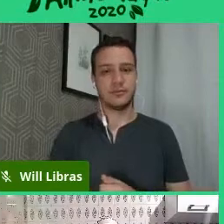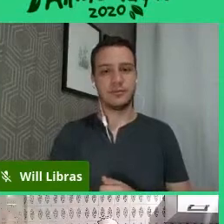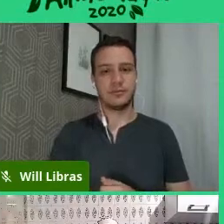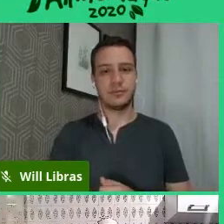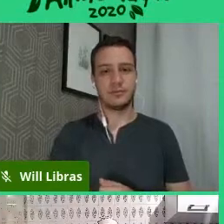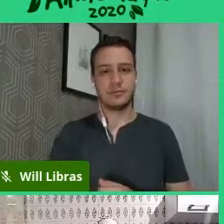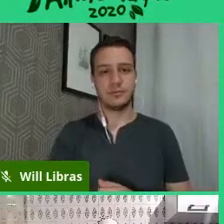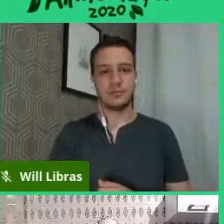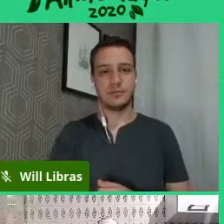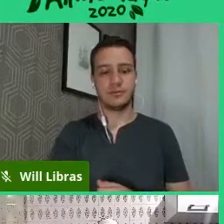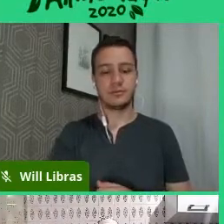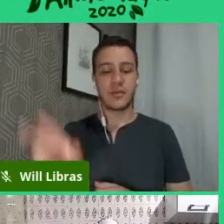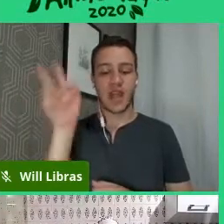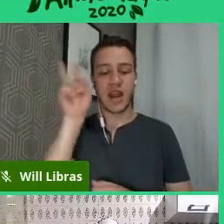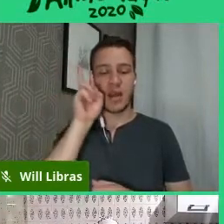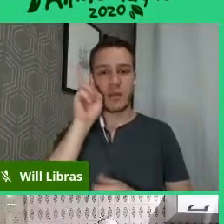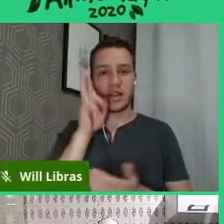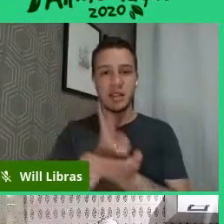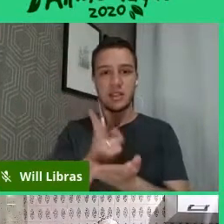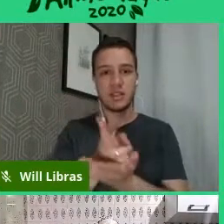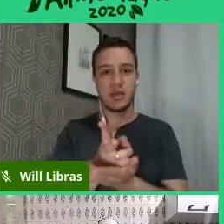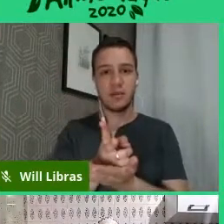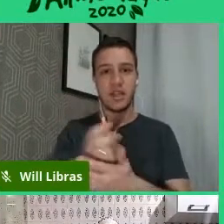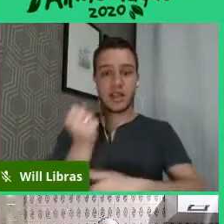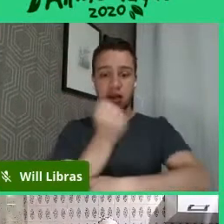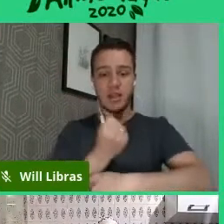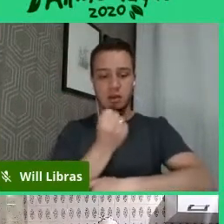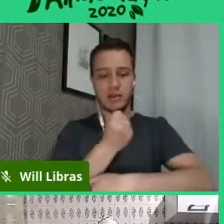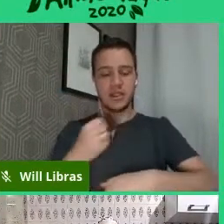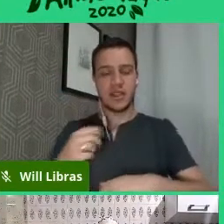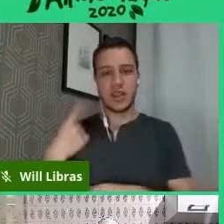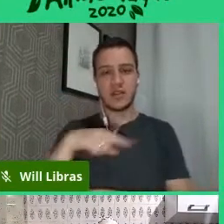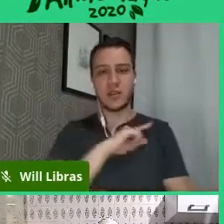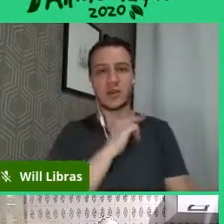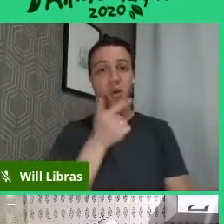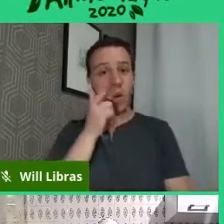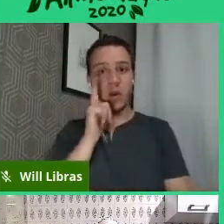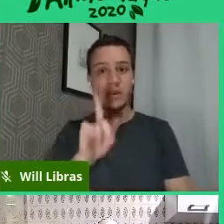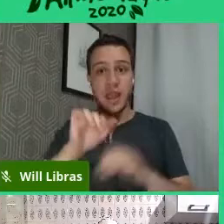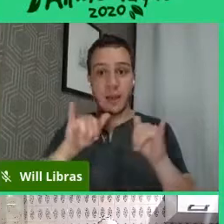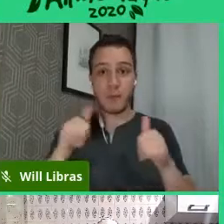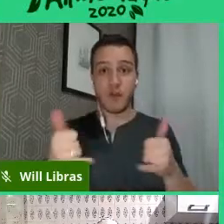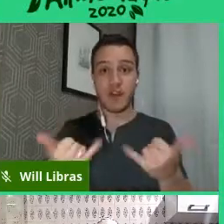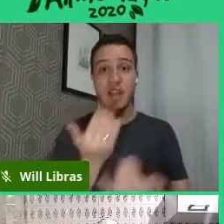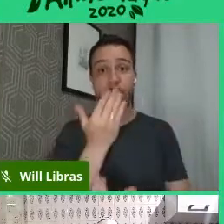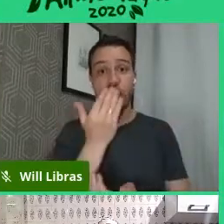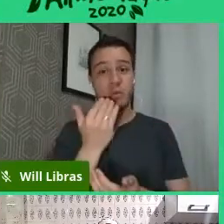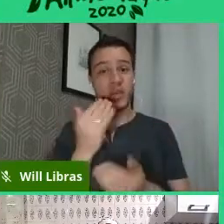Lembrando, né, que sempre na cozinha, quando a gente conseguir estar aproveitando o alimento por